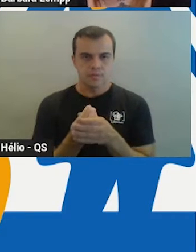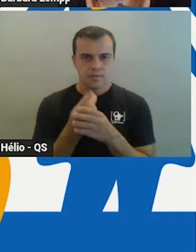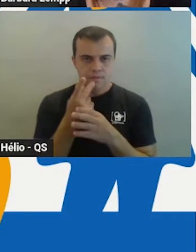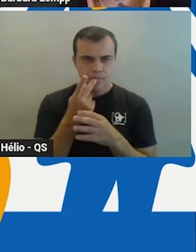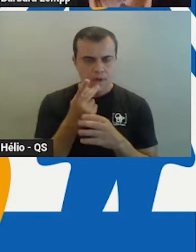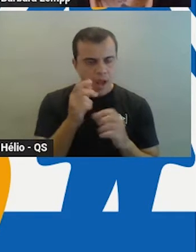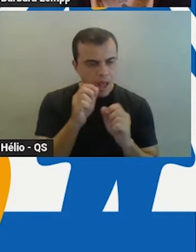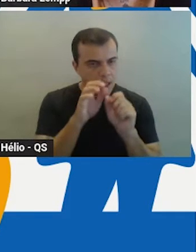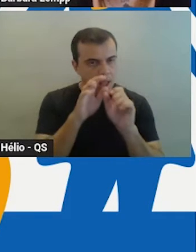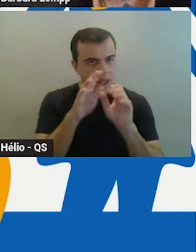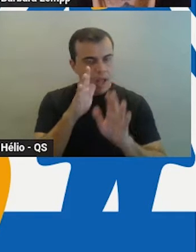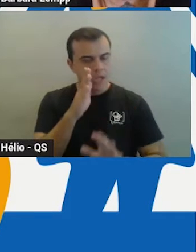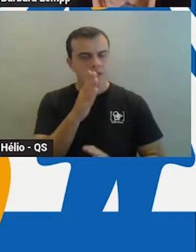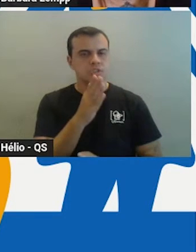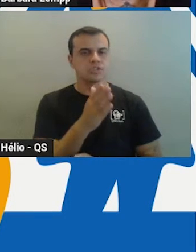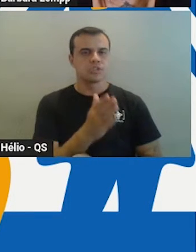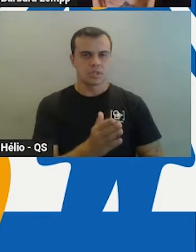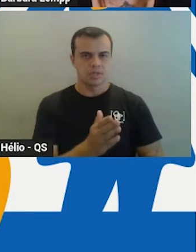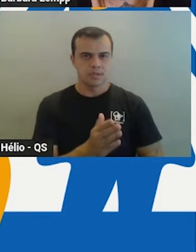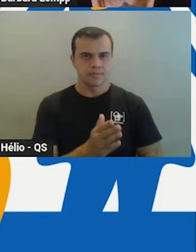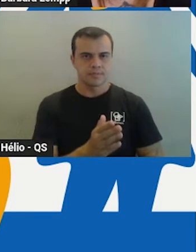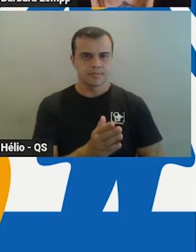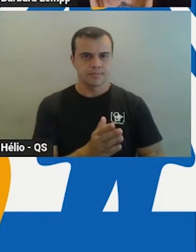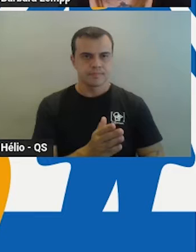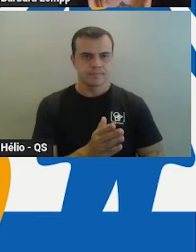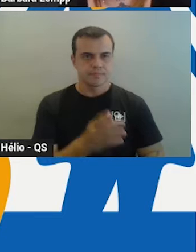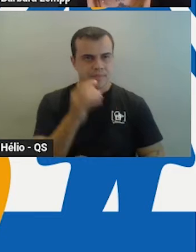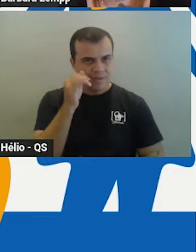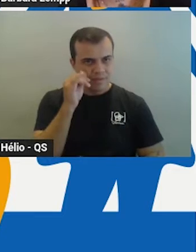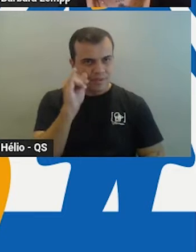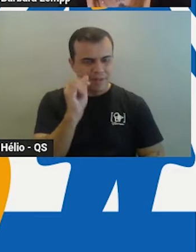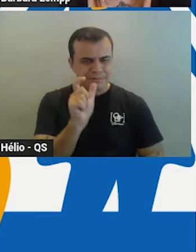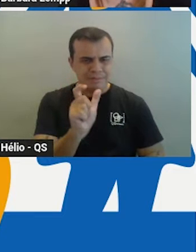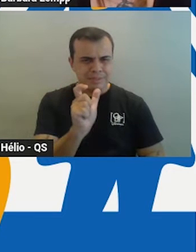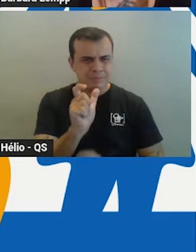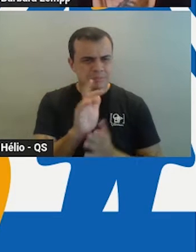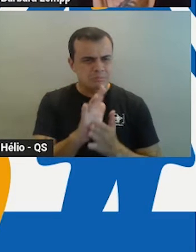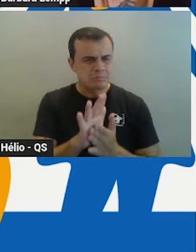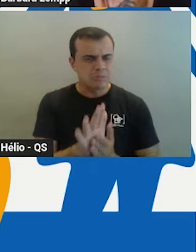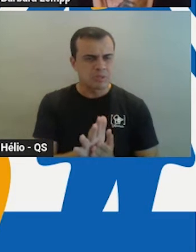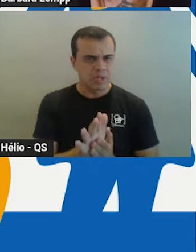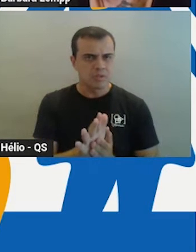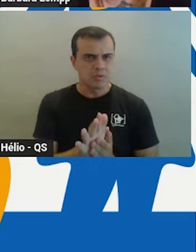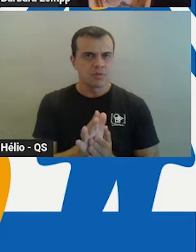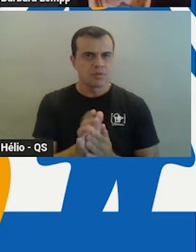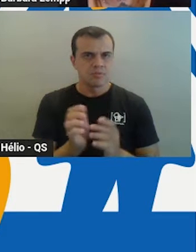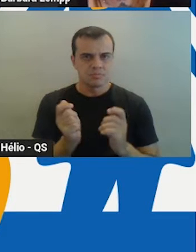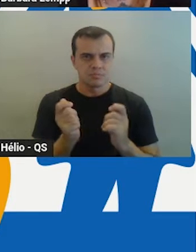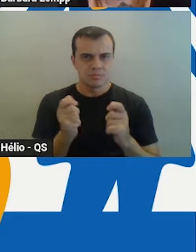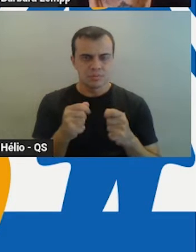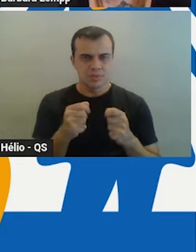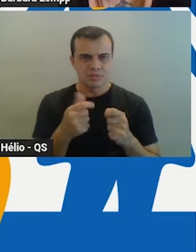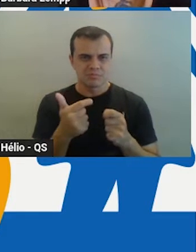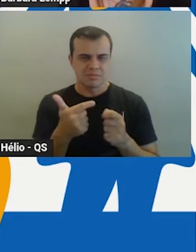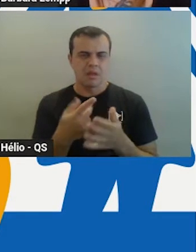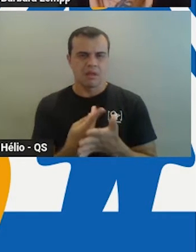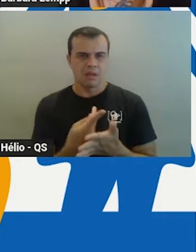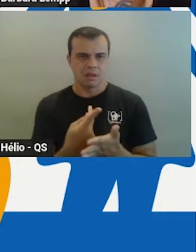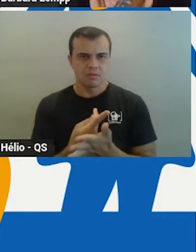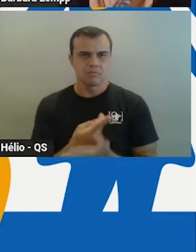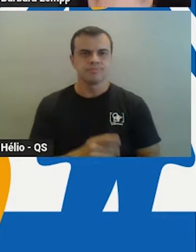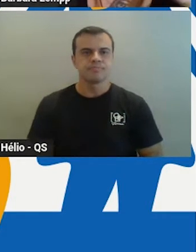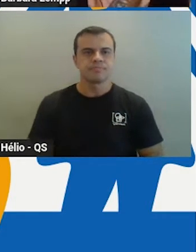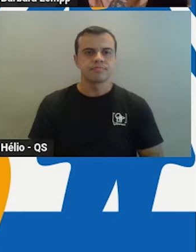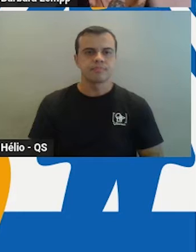forma clara, direta, evitar o uso de termos pejorativos e que possam soar indelicados.